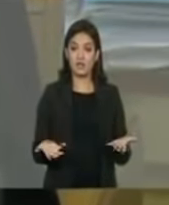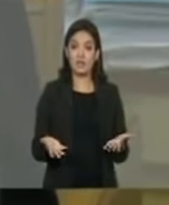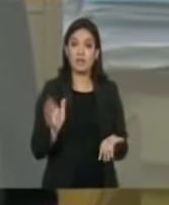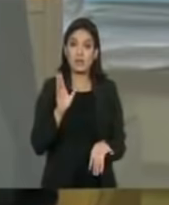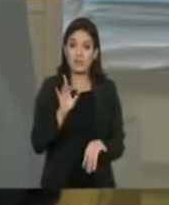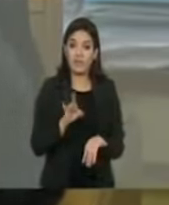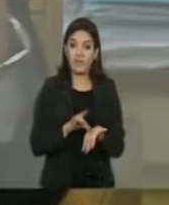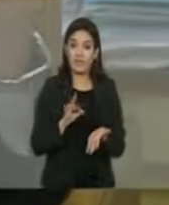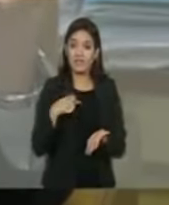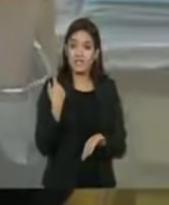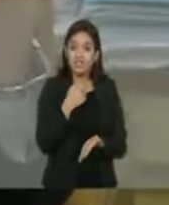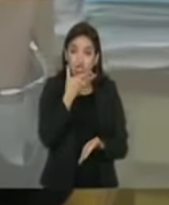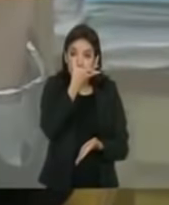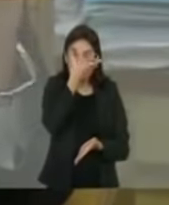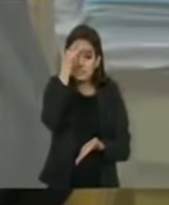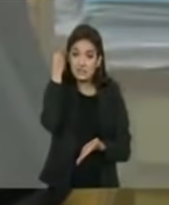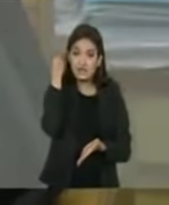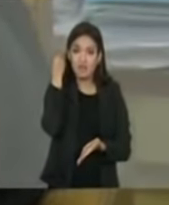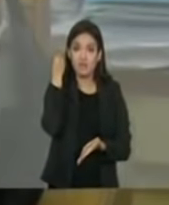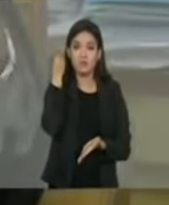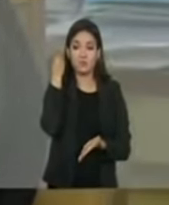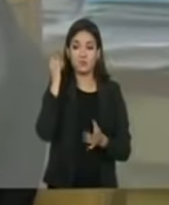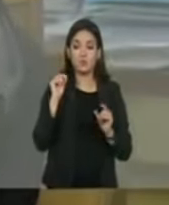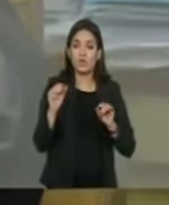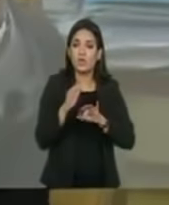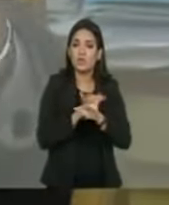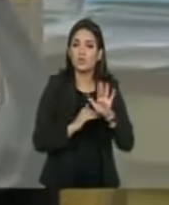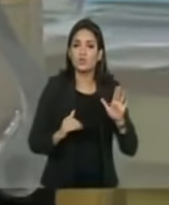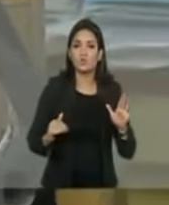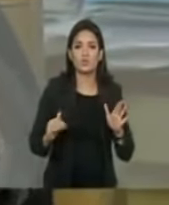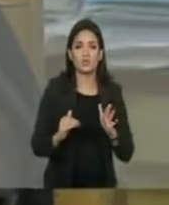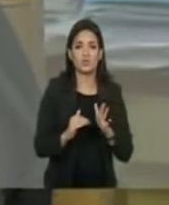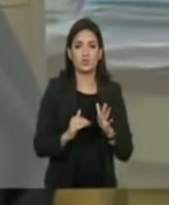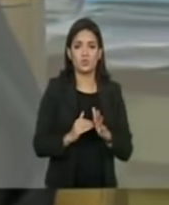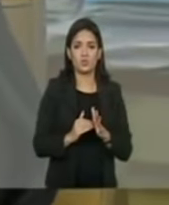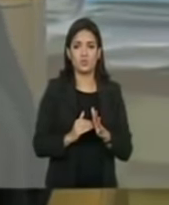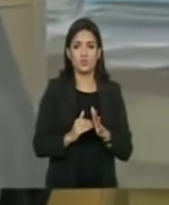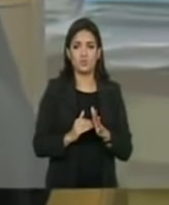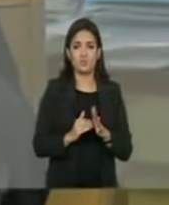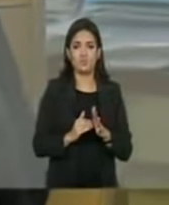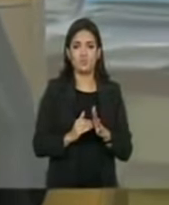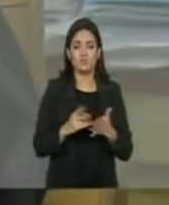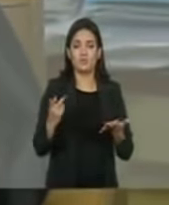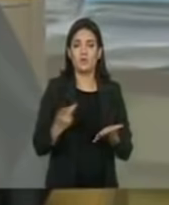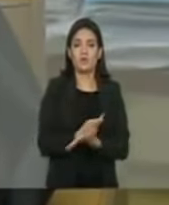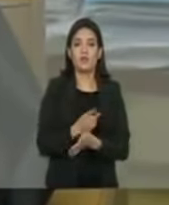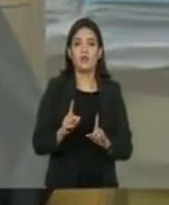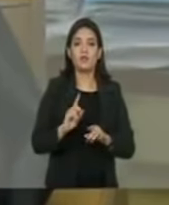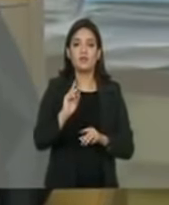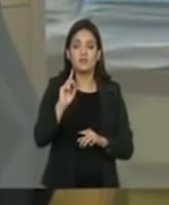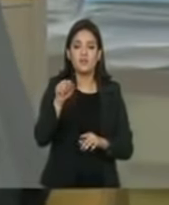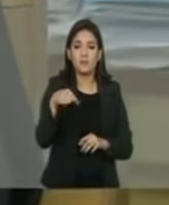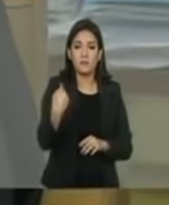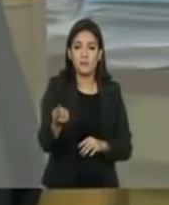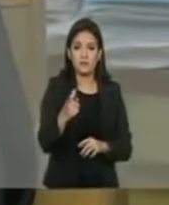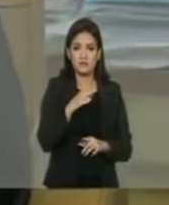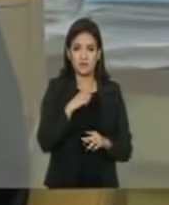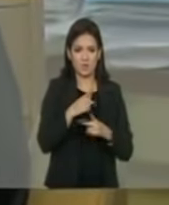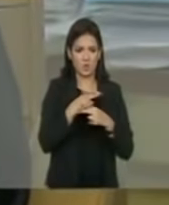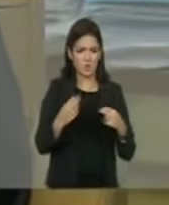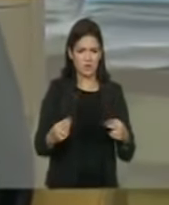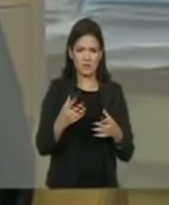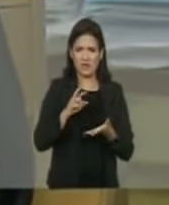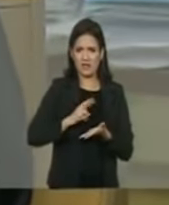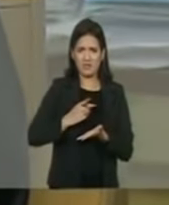esquecemos toda essa questão e depois buscamos causas que nada tem a ver com o tema veja que já